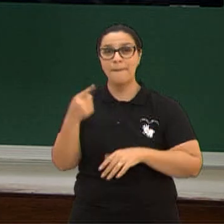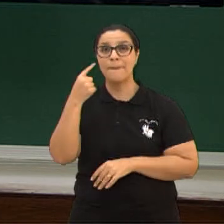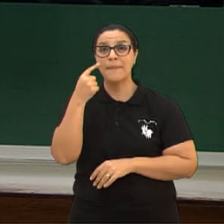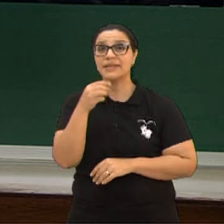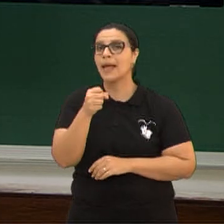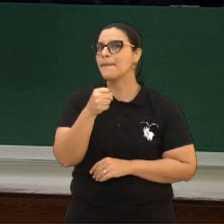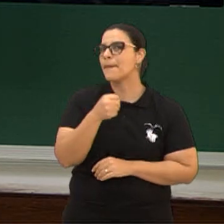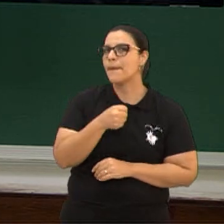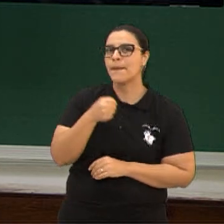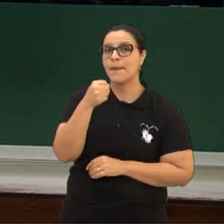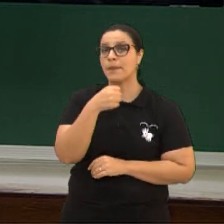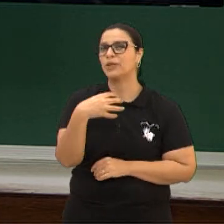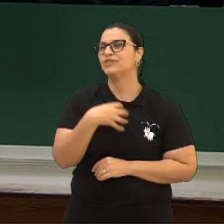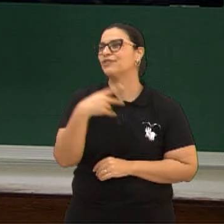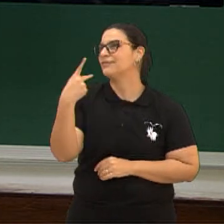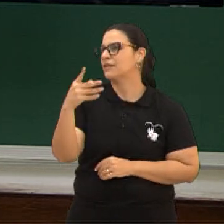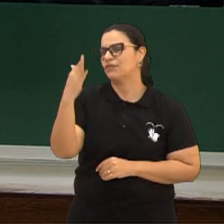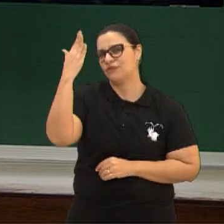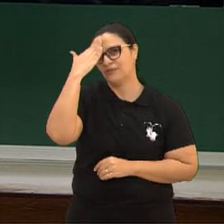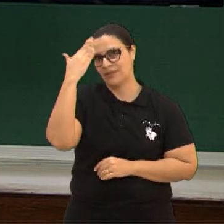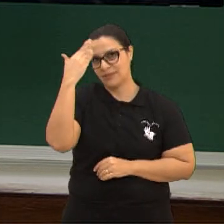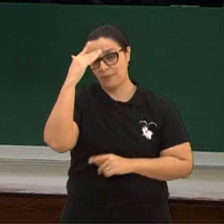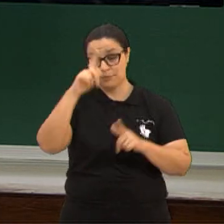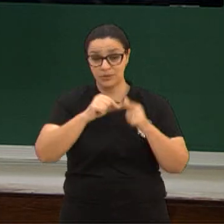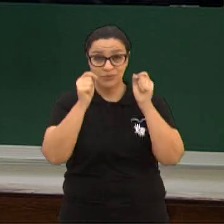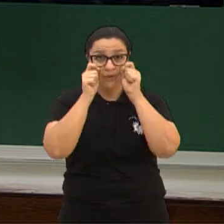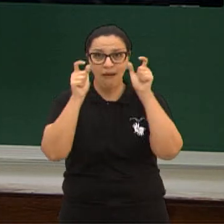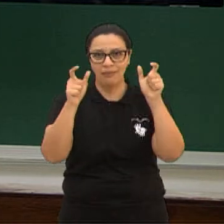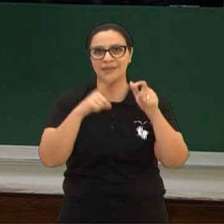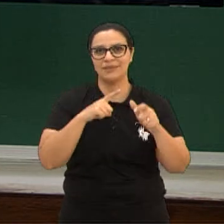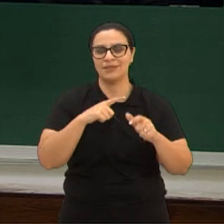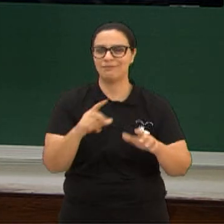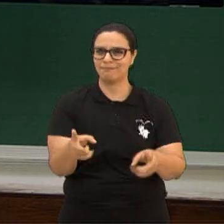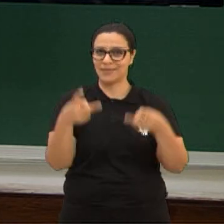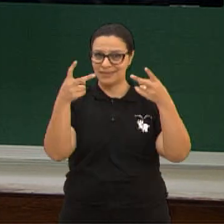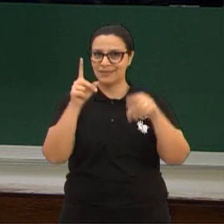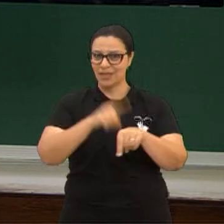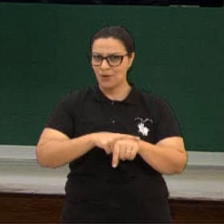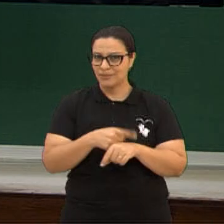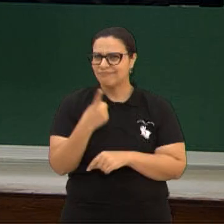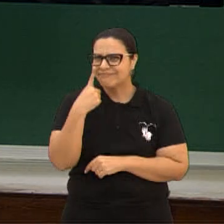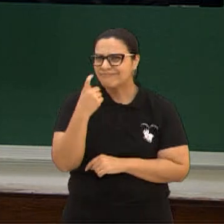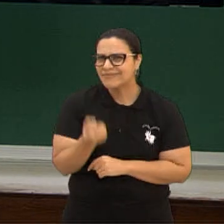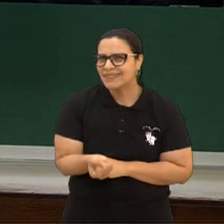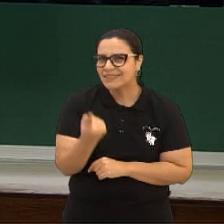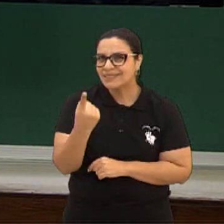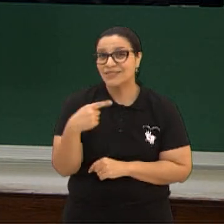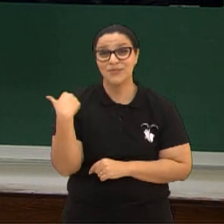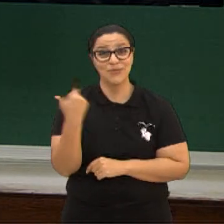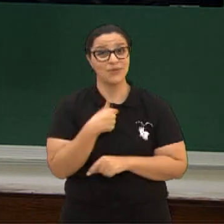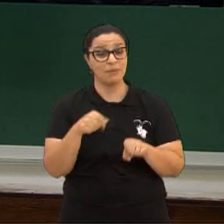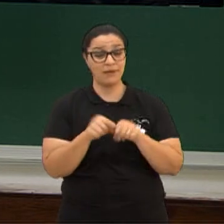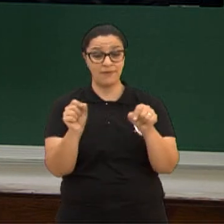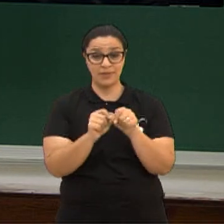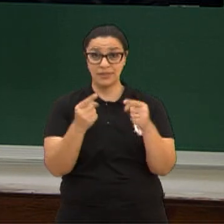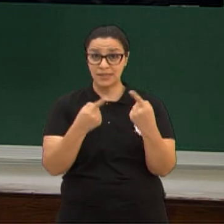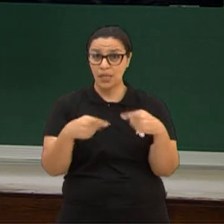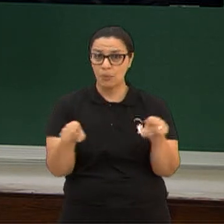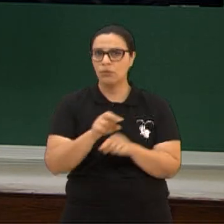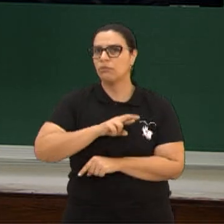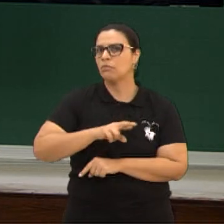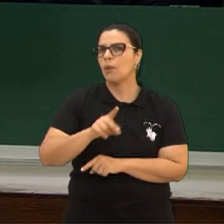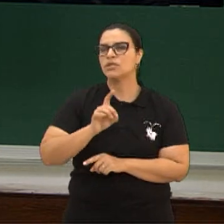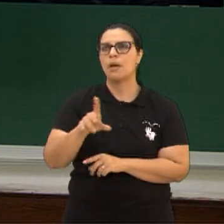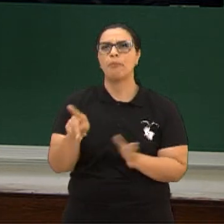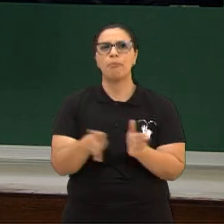cantor, porque é o estilo dele, então nos chama a atenção. Vocês viram que interessante? Então, fazer música não